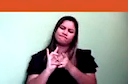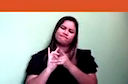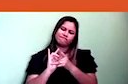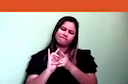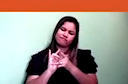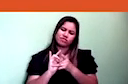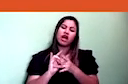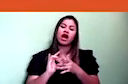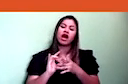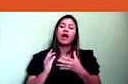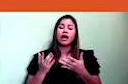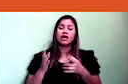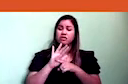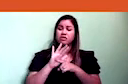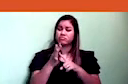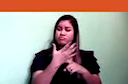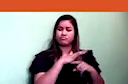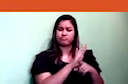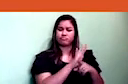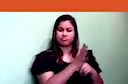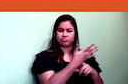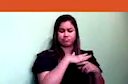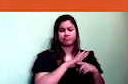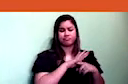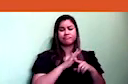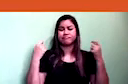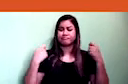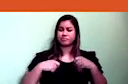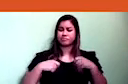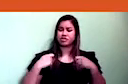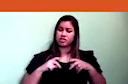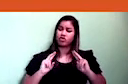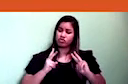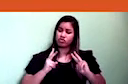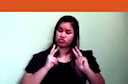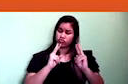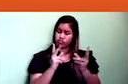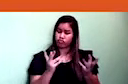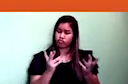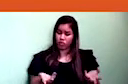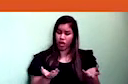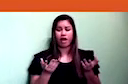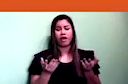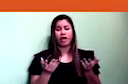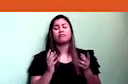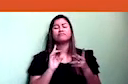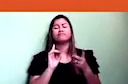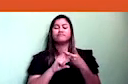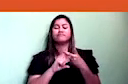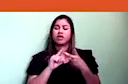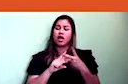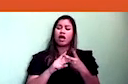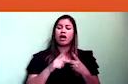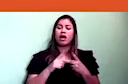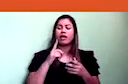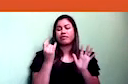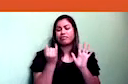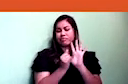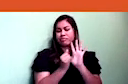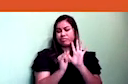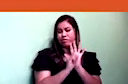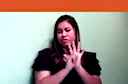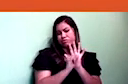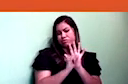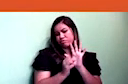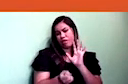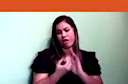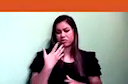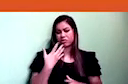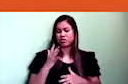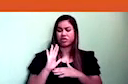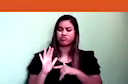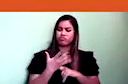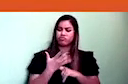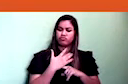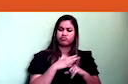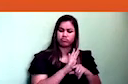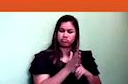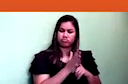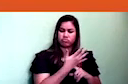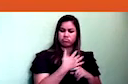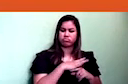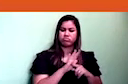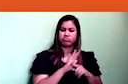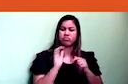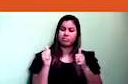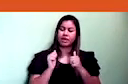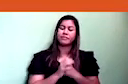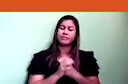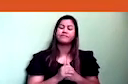poder se auto-identificar. Contudo, nos preocupa, né? Porque a saúde a